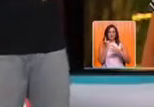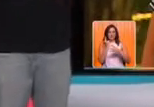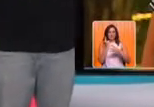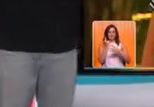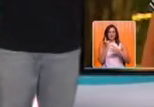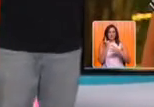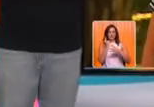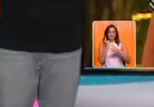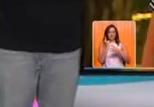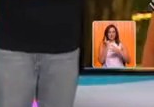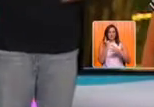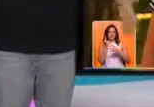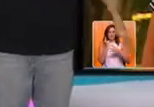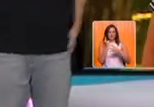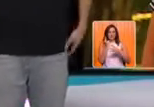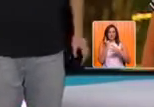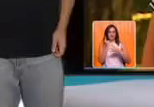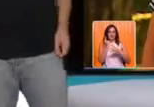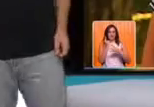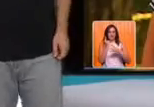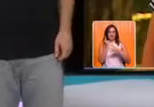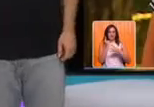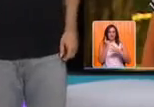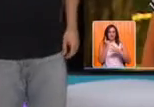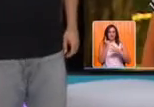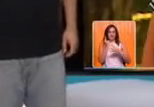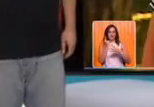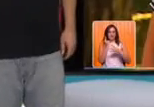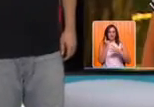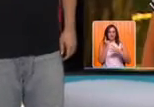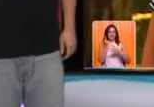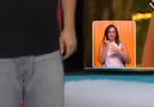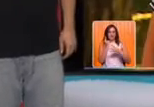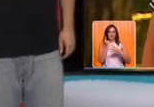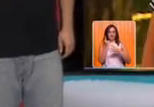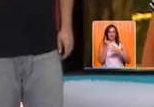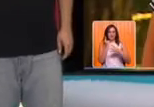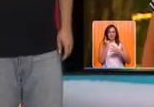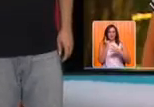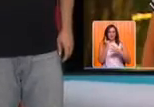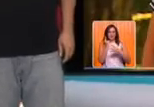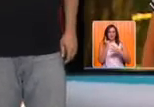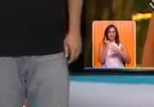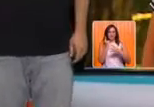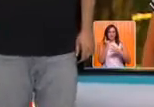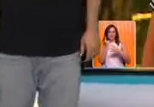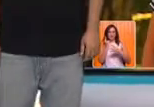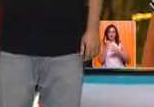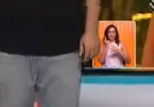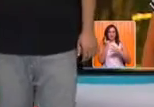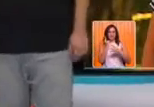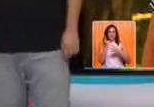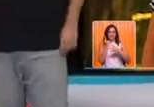parecido já fiz isso ótimo vocês estavam aqui na dúvida em que idade é que o Daniel